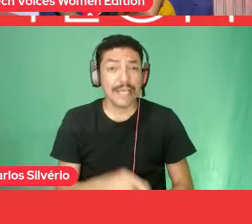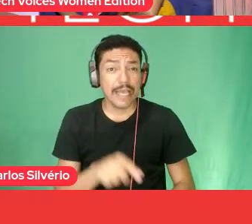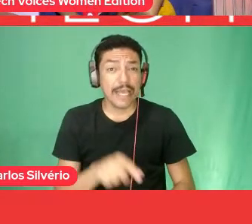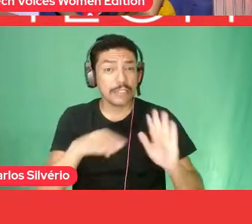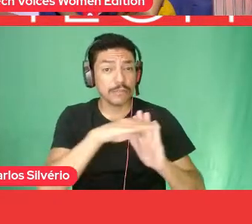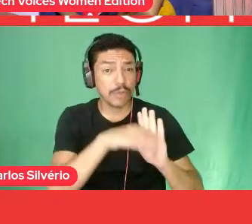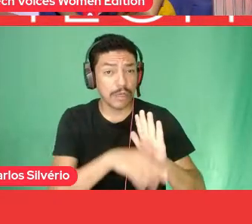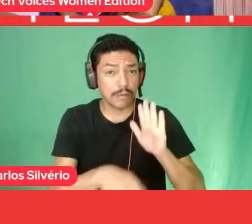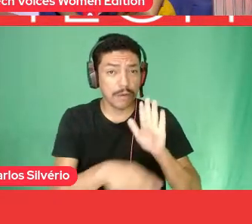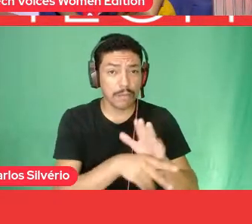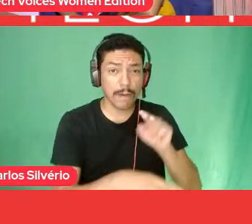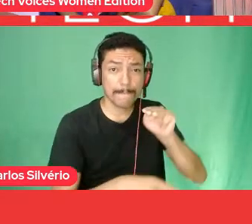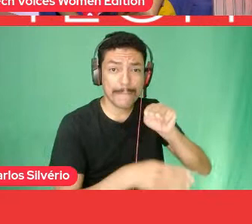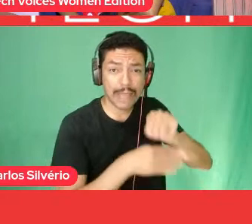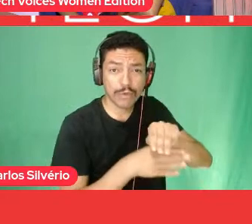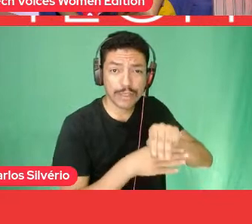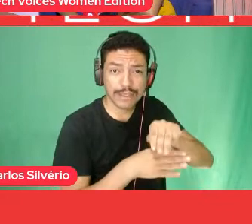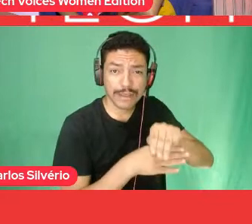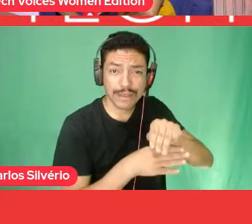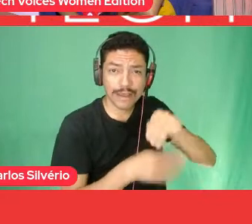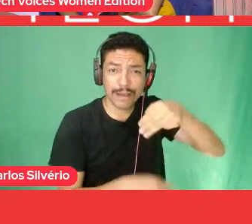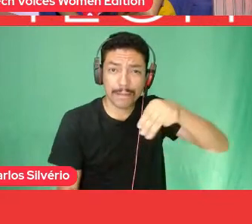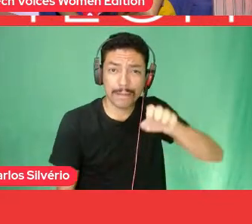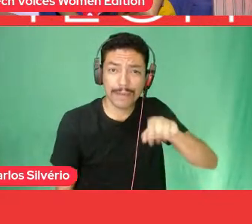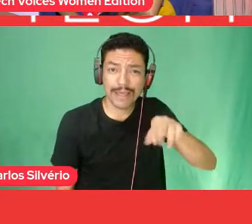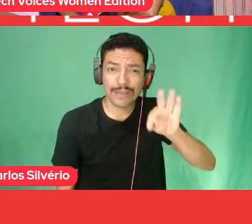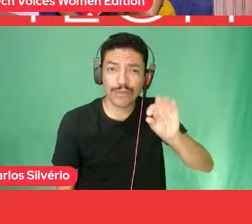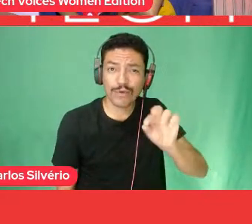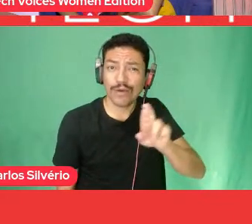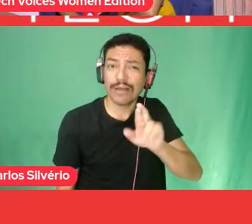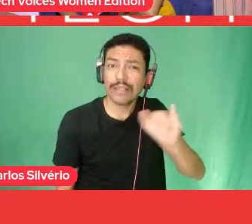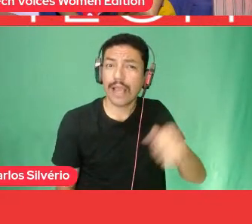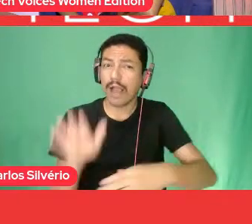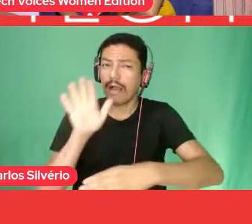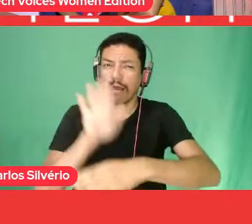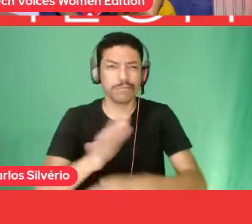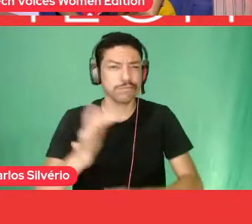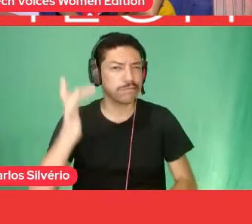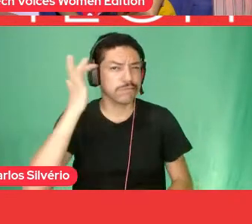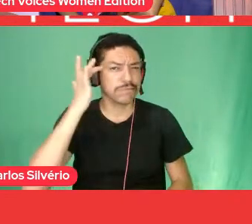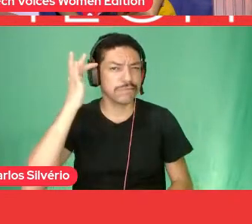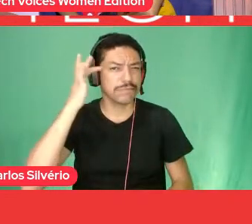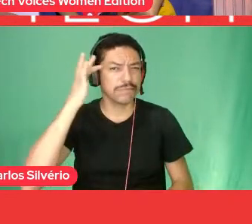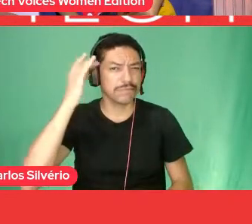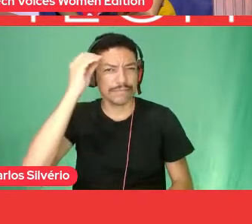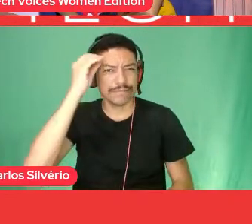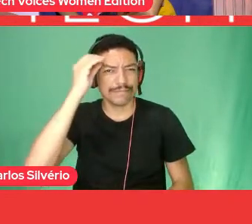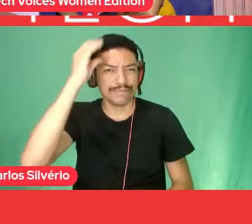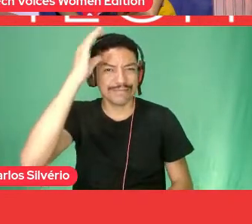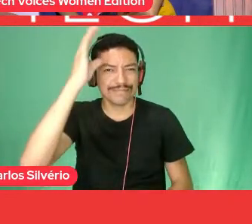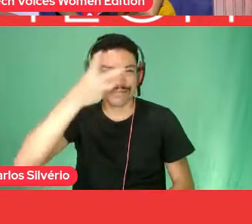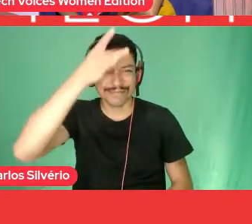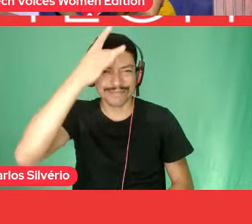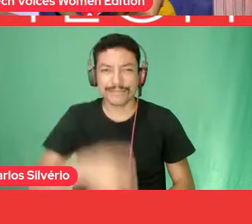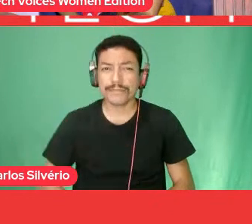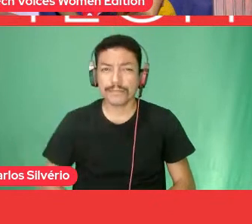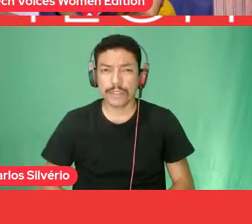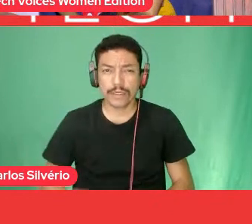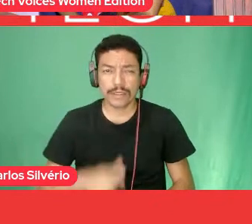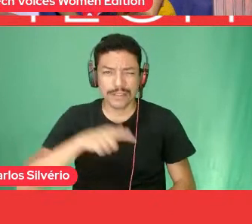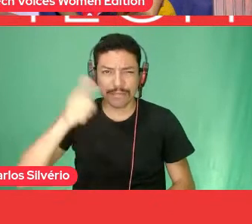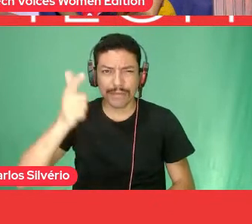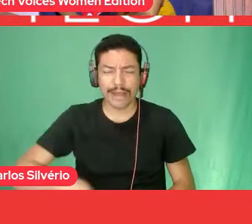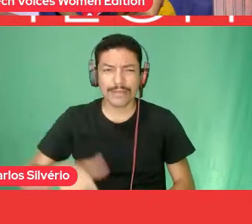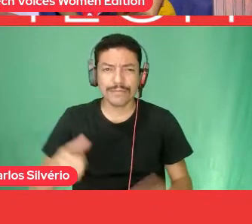eles vêm para aumentar, né, essa consciência, para ajudar nessa consciência, né? A gente também fez